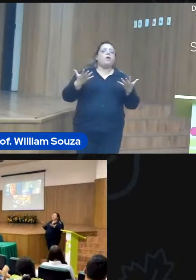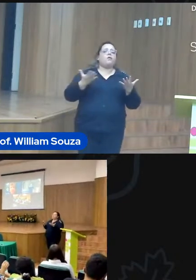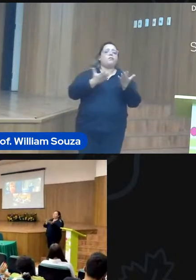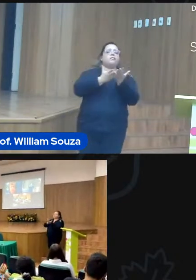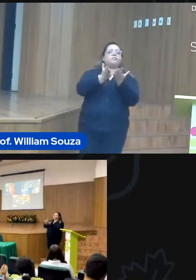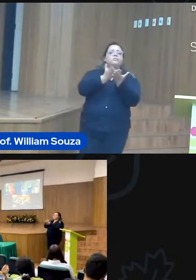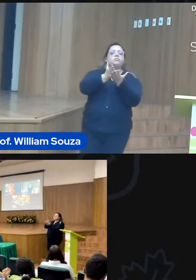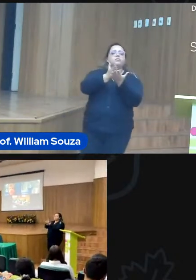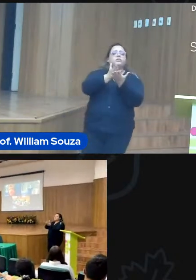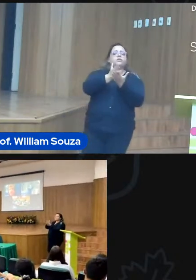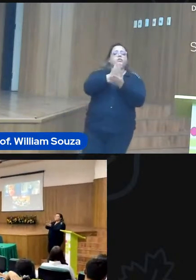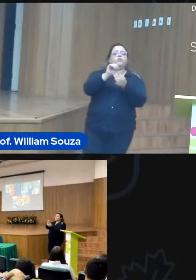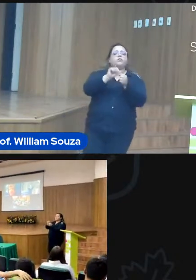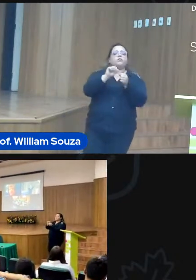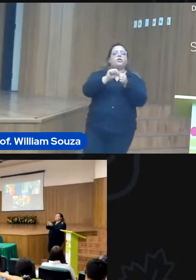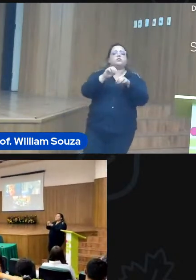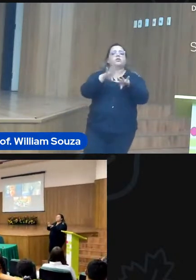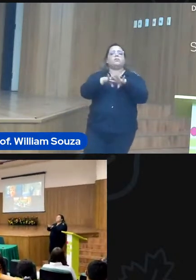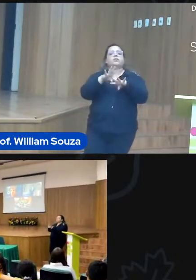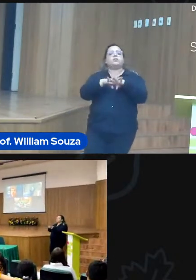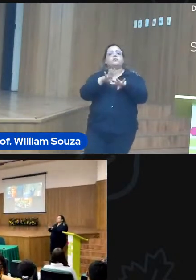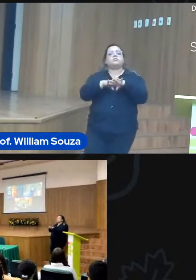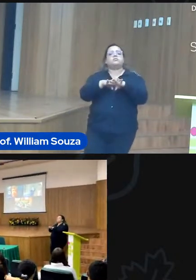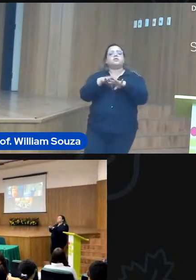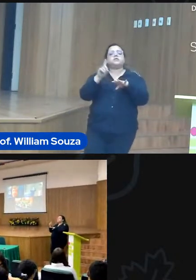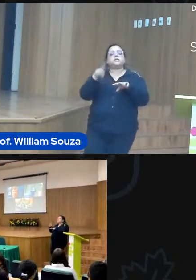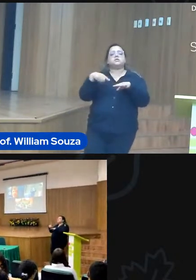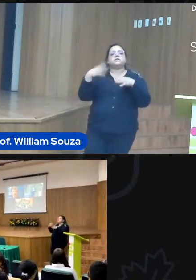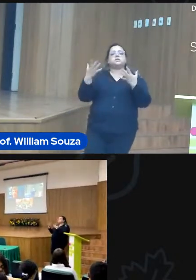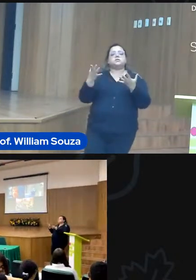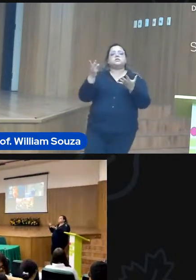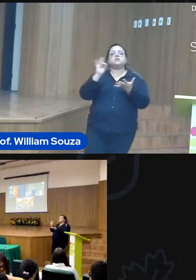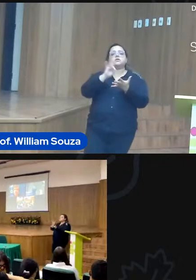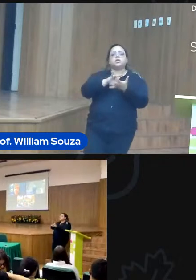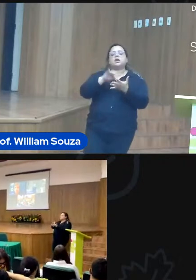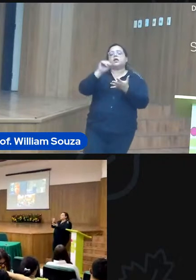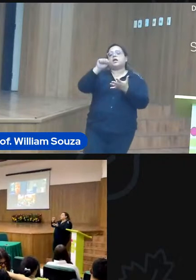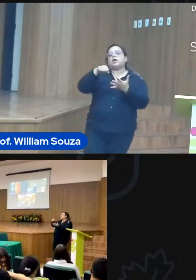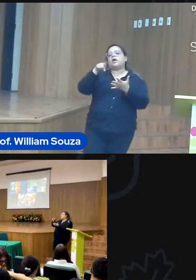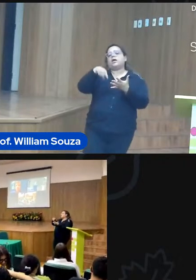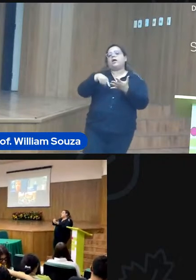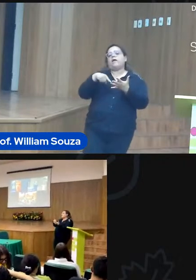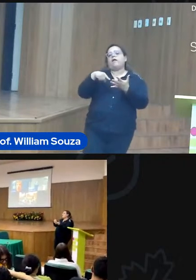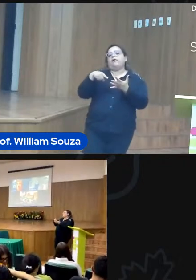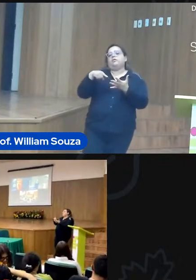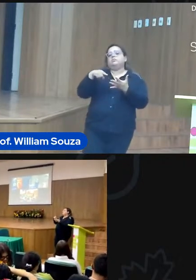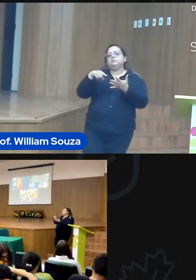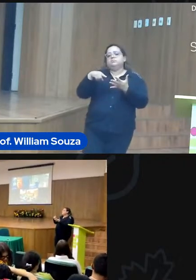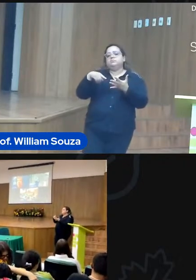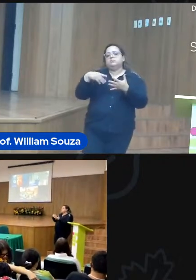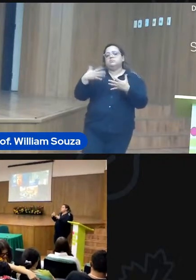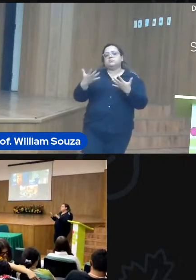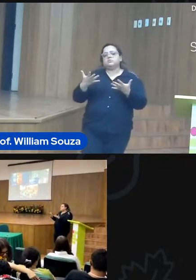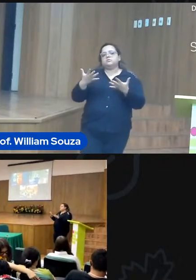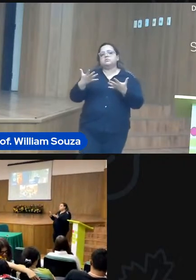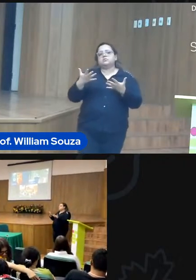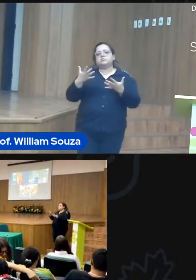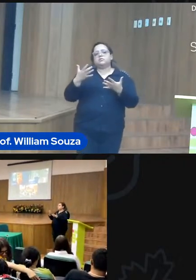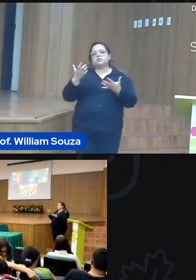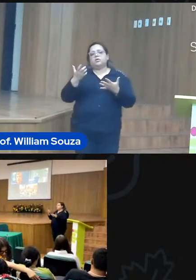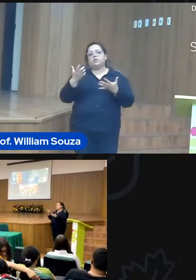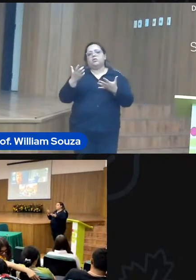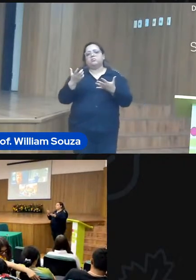do fazer matemático que efetivamente são afetados ou pela